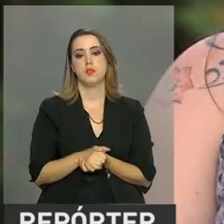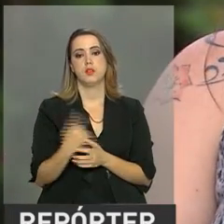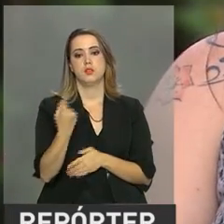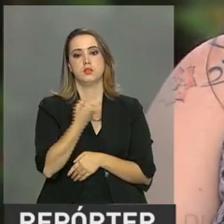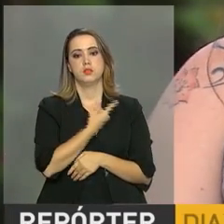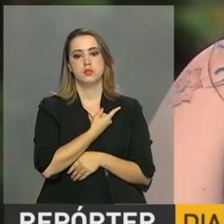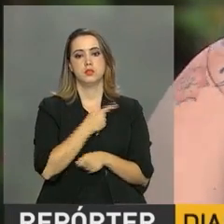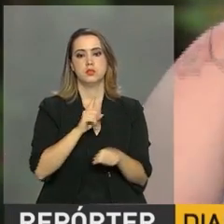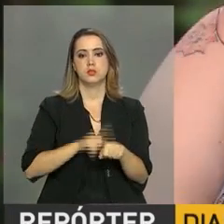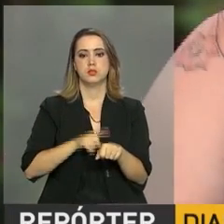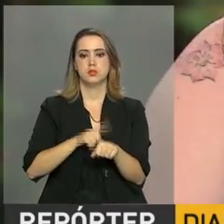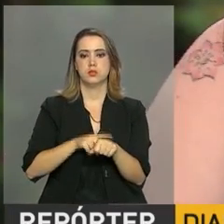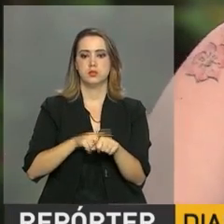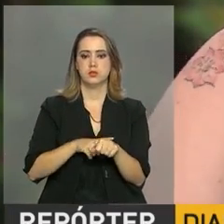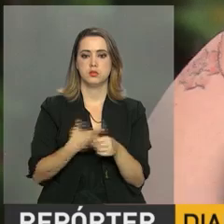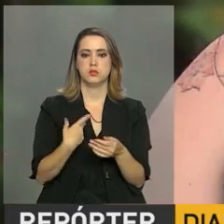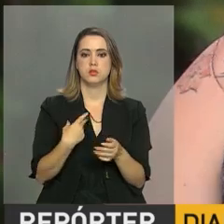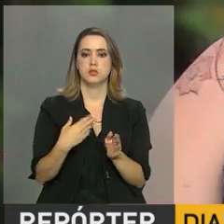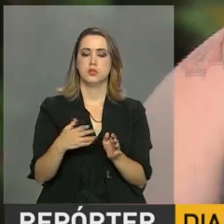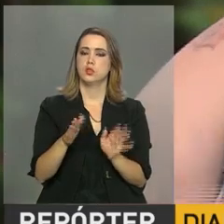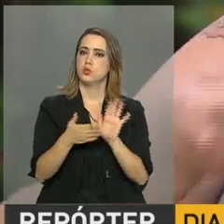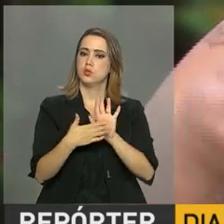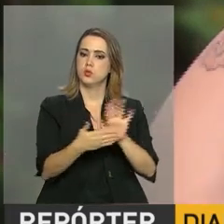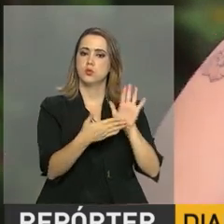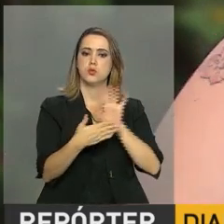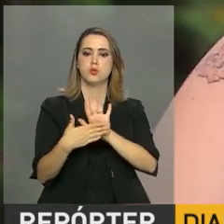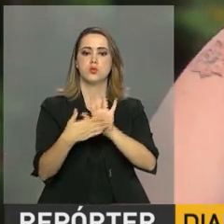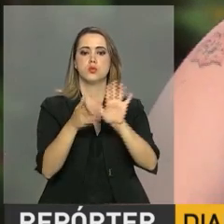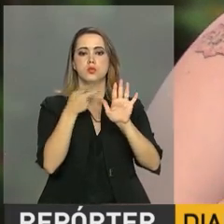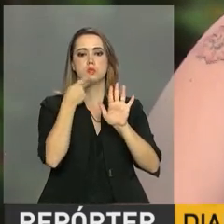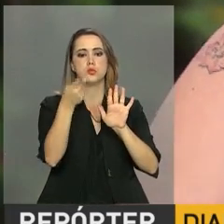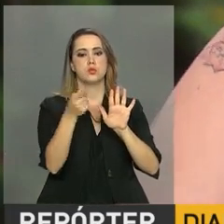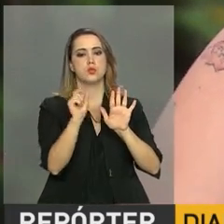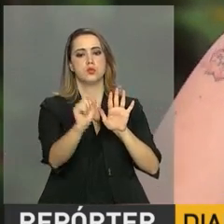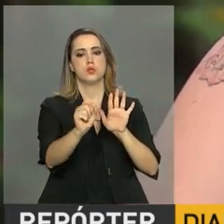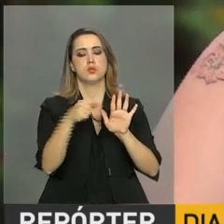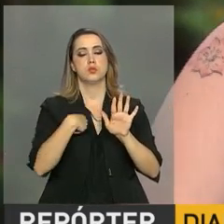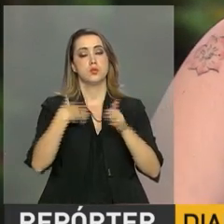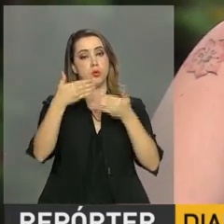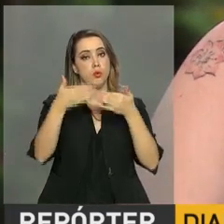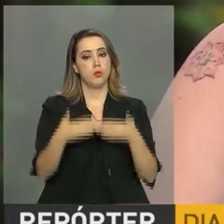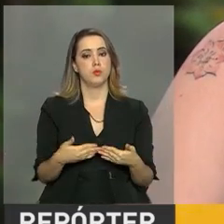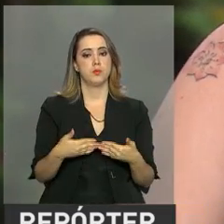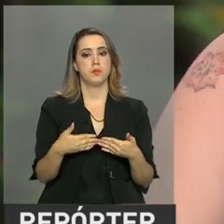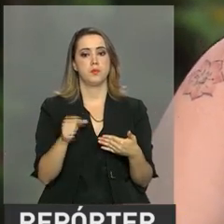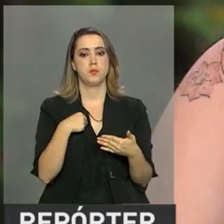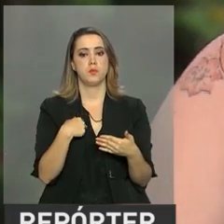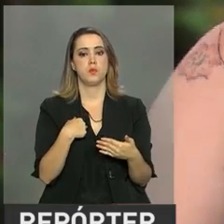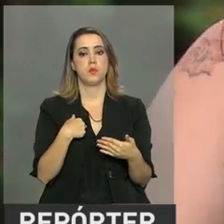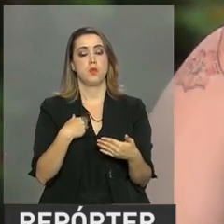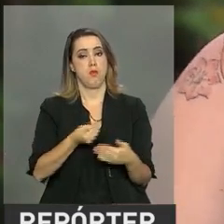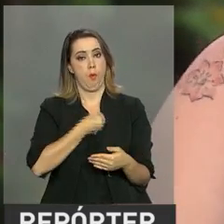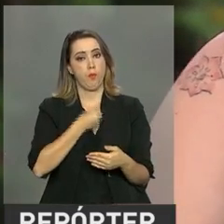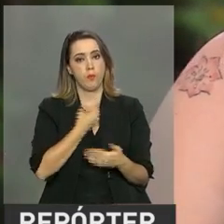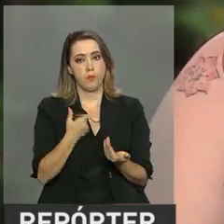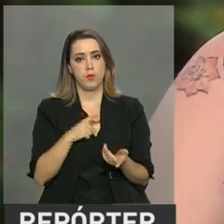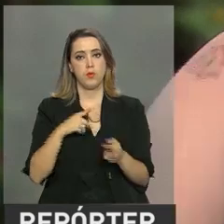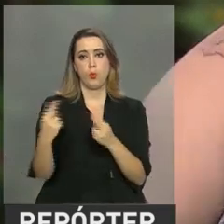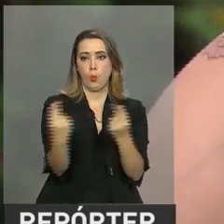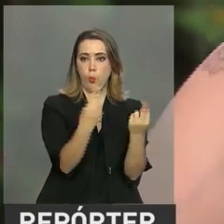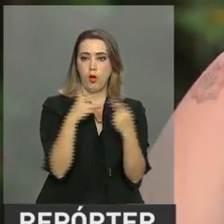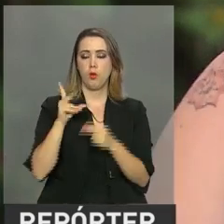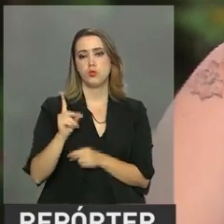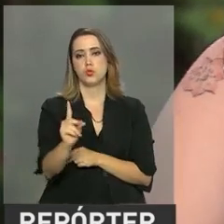embate a gente tá no momento também de representatividade de falar olha que eu tô aqui eu existo e eu tenho os mesmos